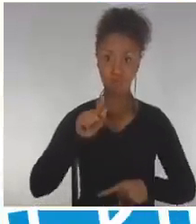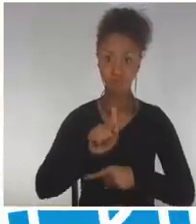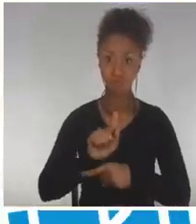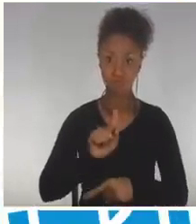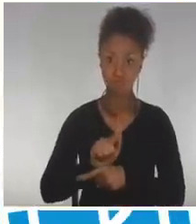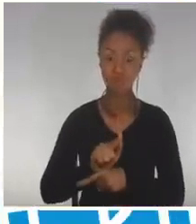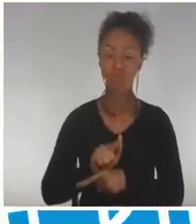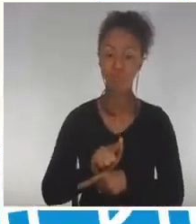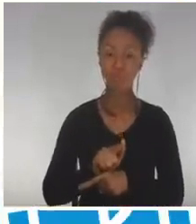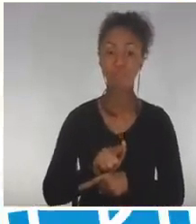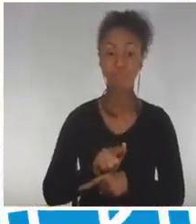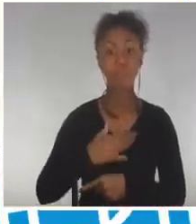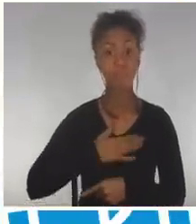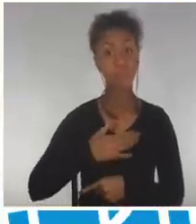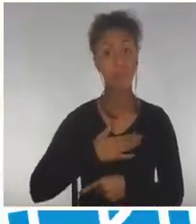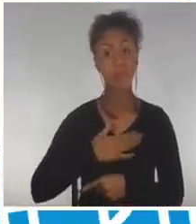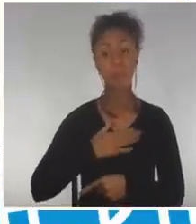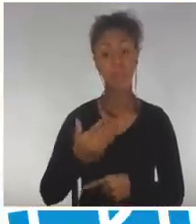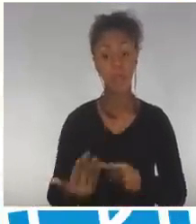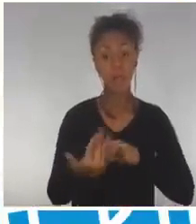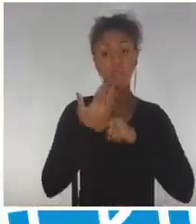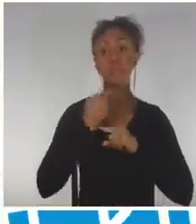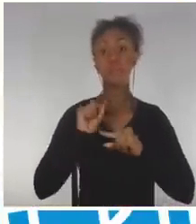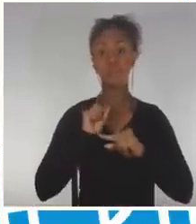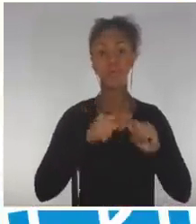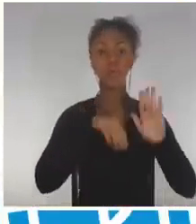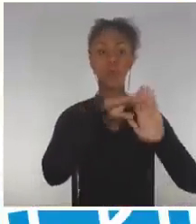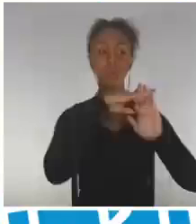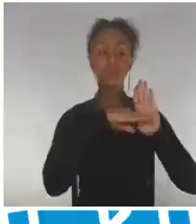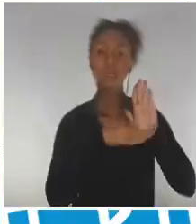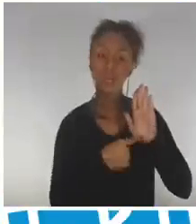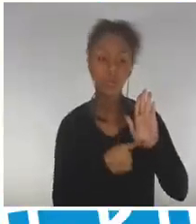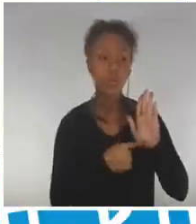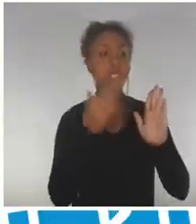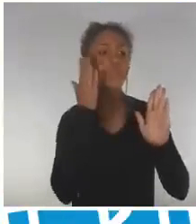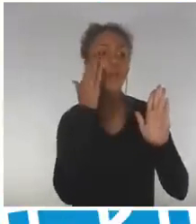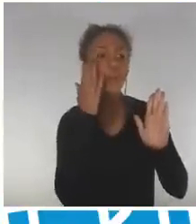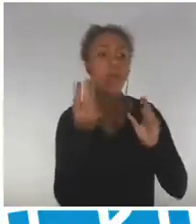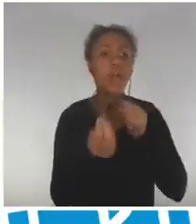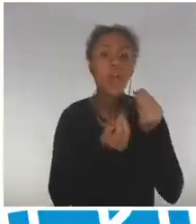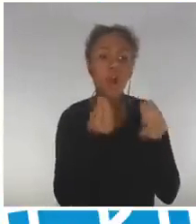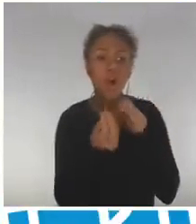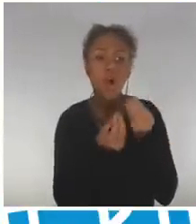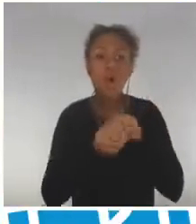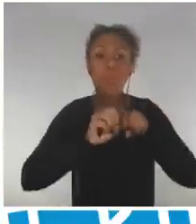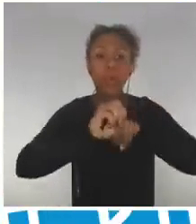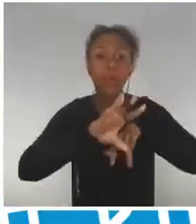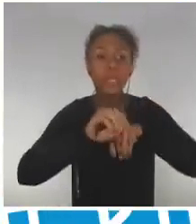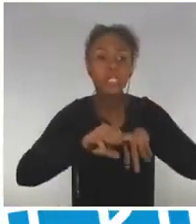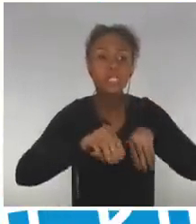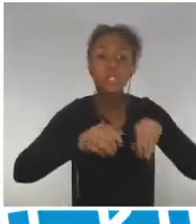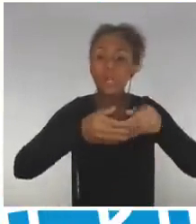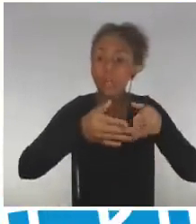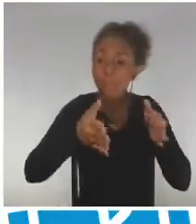de roteiro. É uma forma de você enxergar o ensino de maneira nítida. Antes a gente